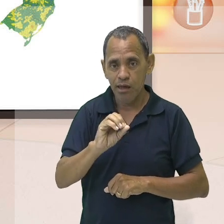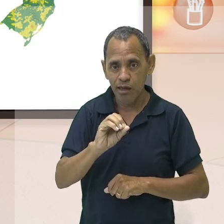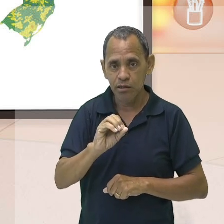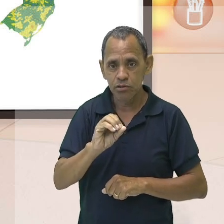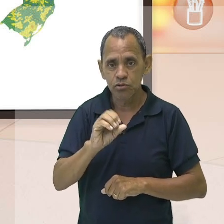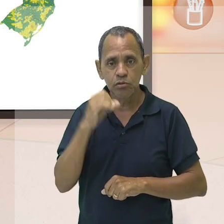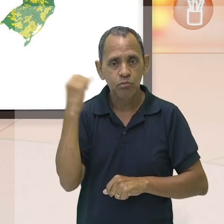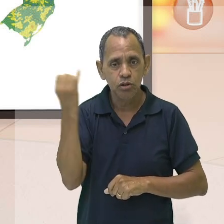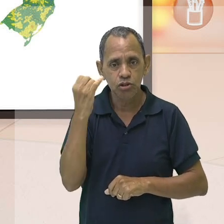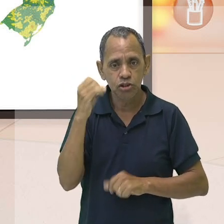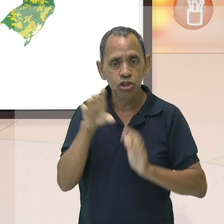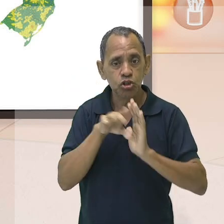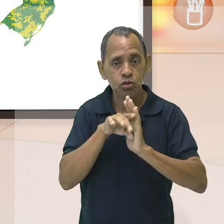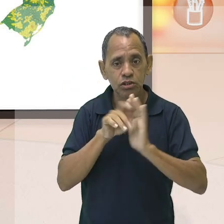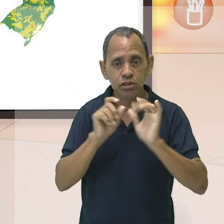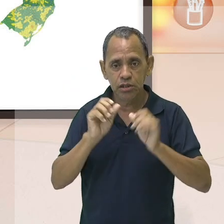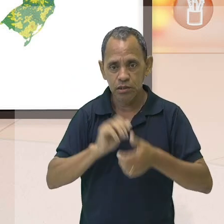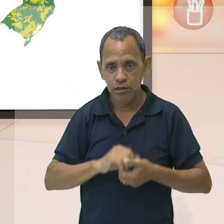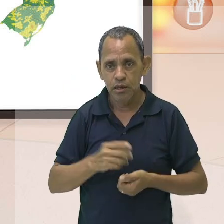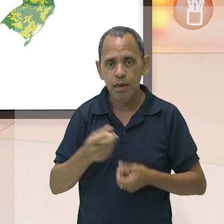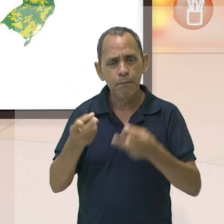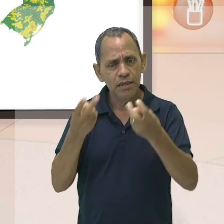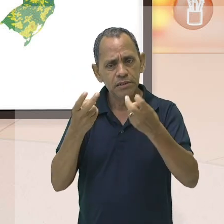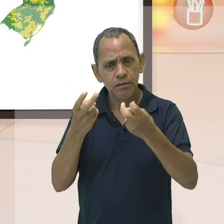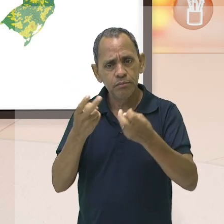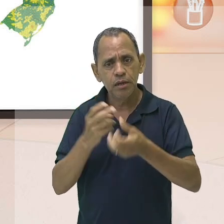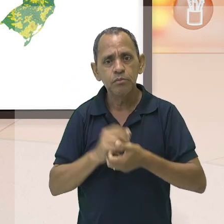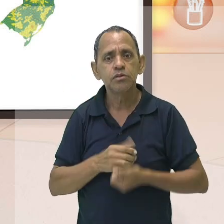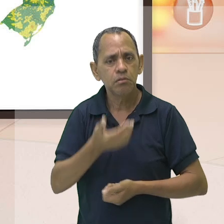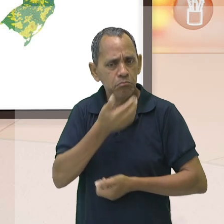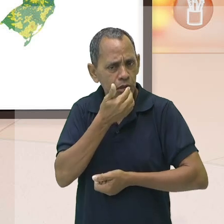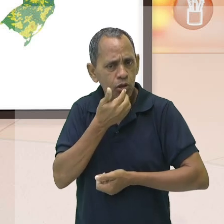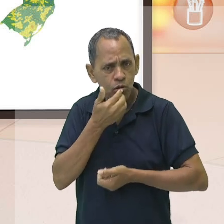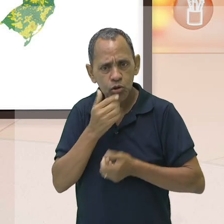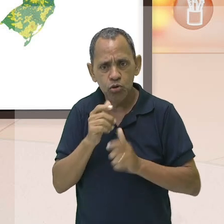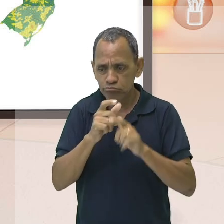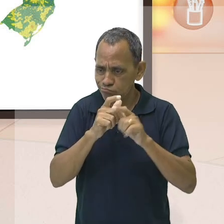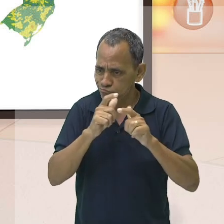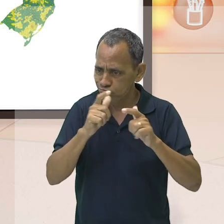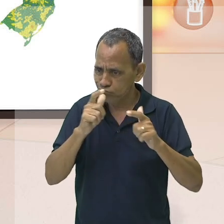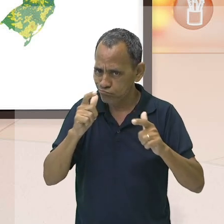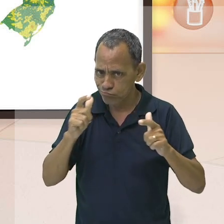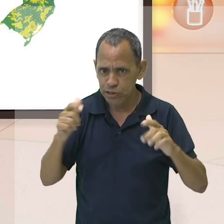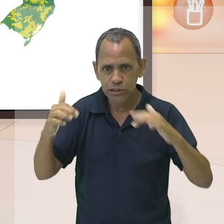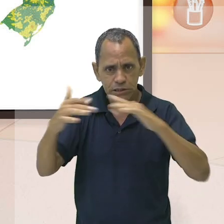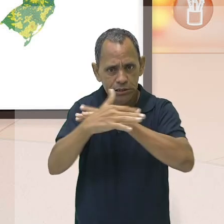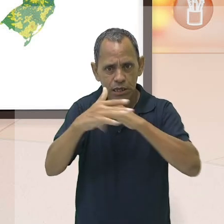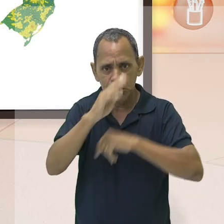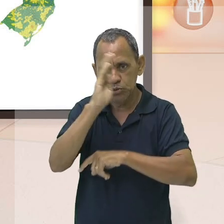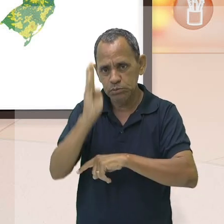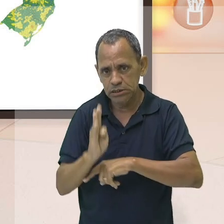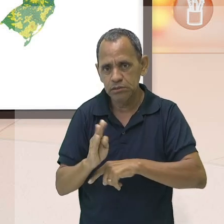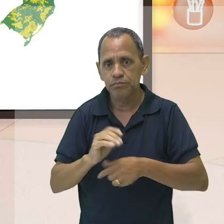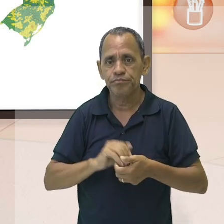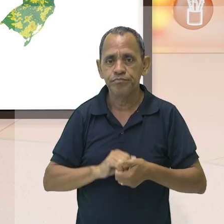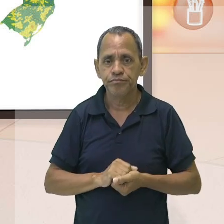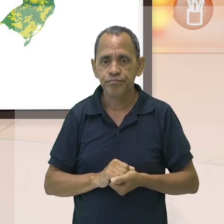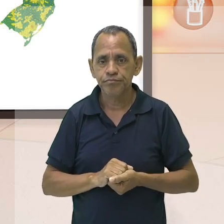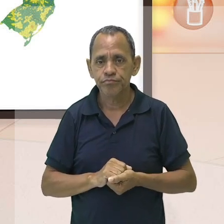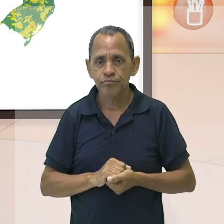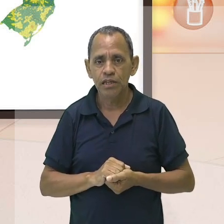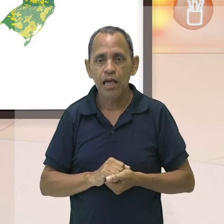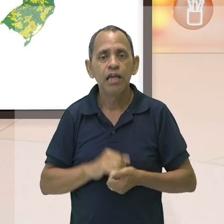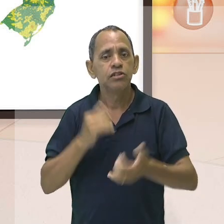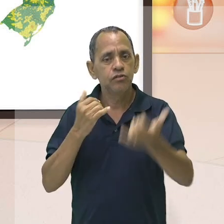conceito, né, pessoal? A gente vê aqui que o IDH deu uma melhorada em grande parte das cidades brasileiras, né? Esses dados,